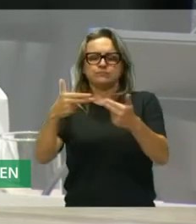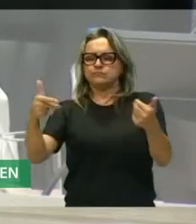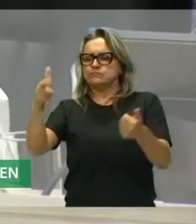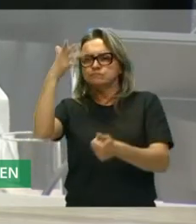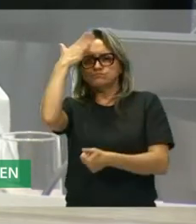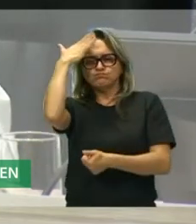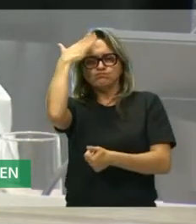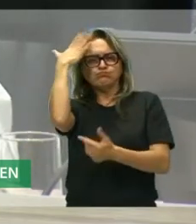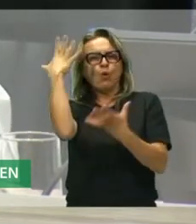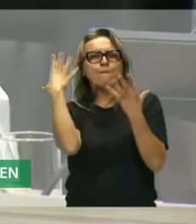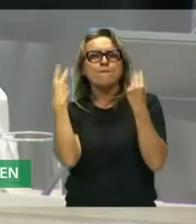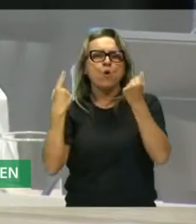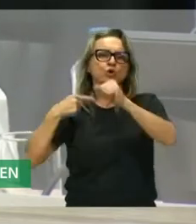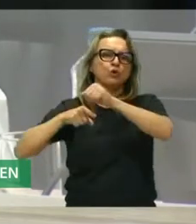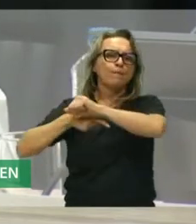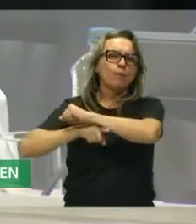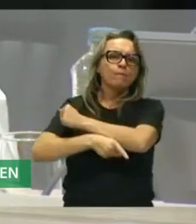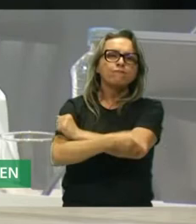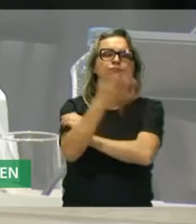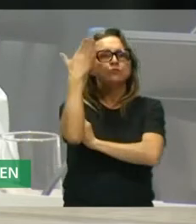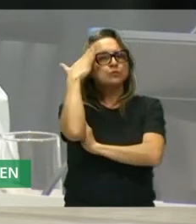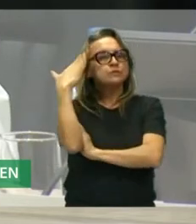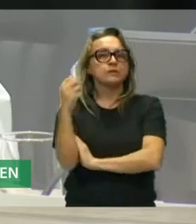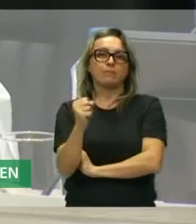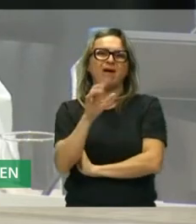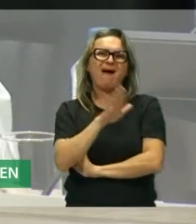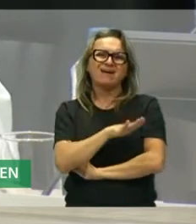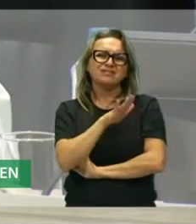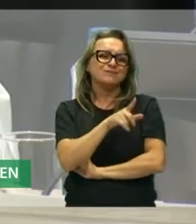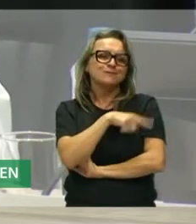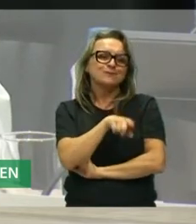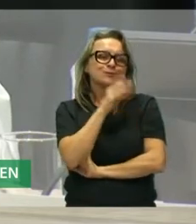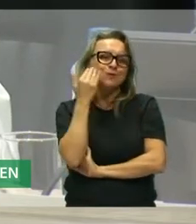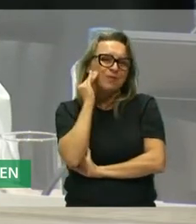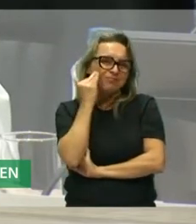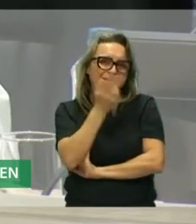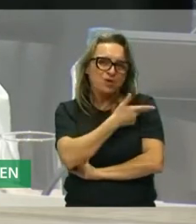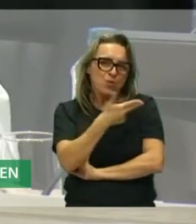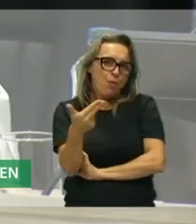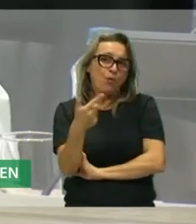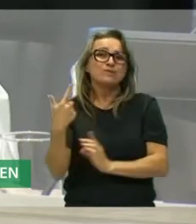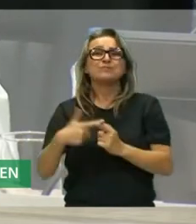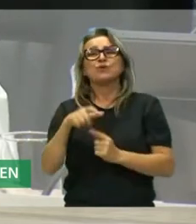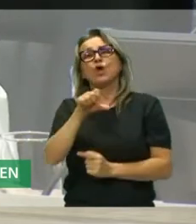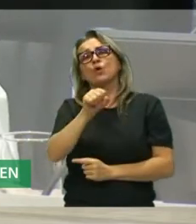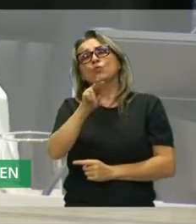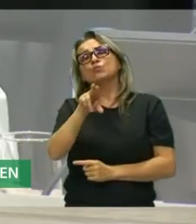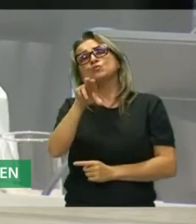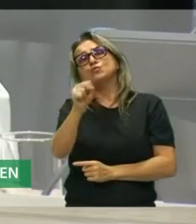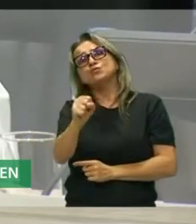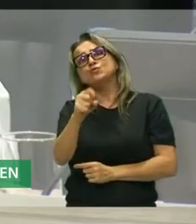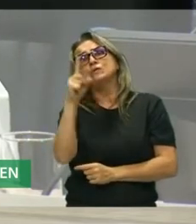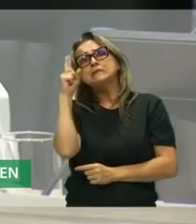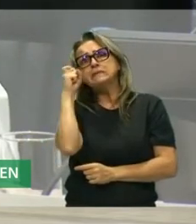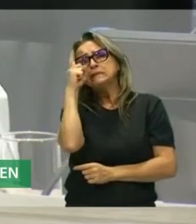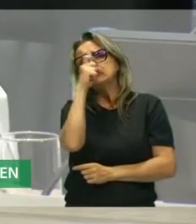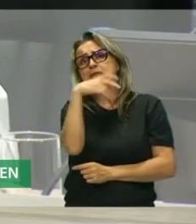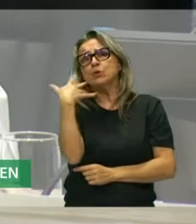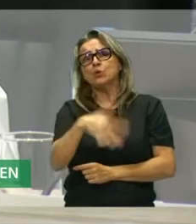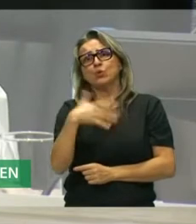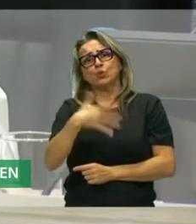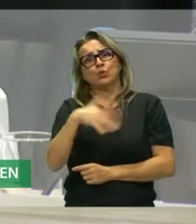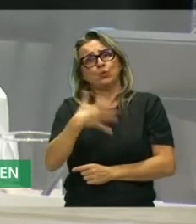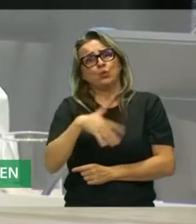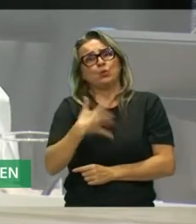pouco sem compreender, porque o SUS é muito difícil, né? A filosofia do SUS é belíssima, falta a questão do